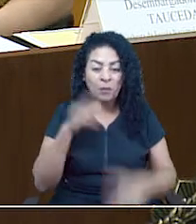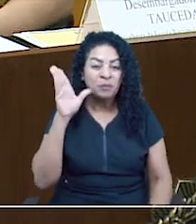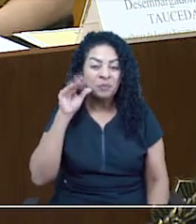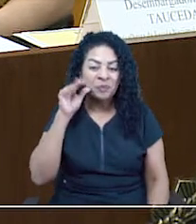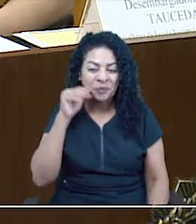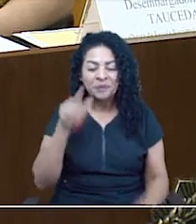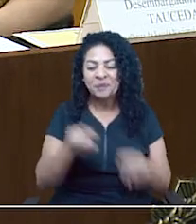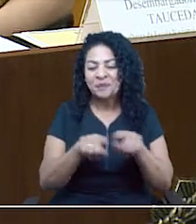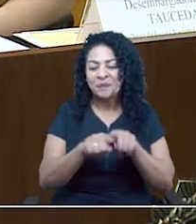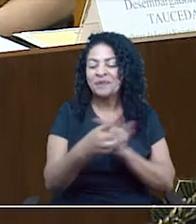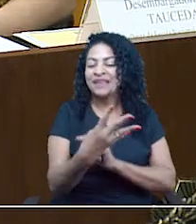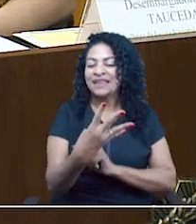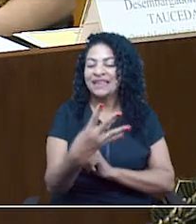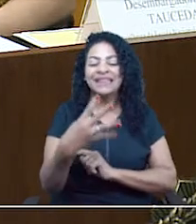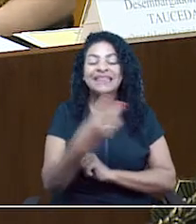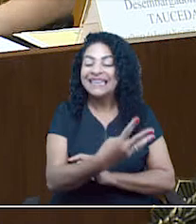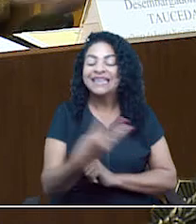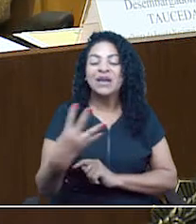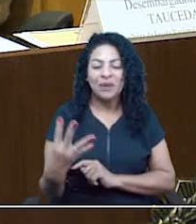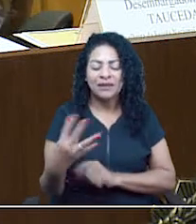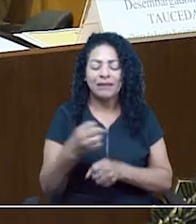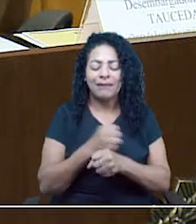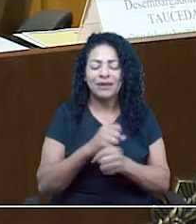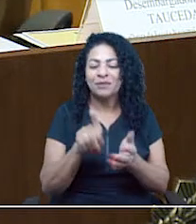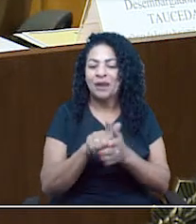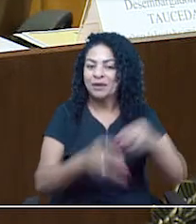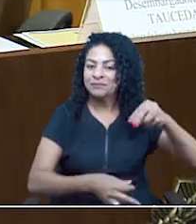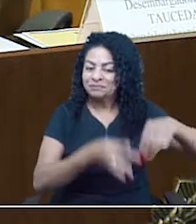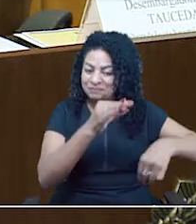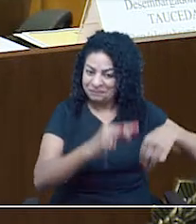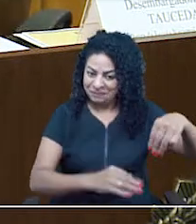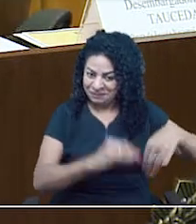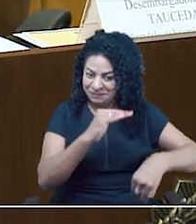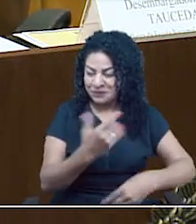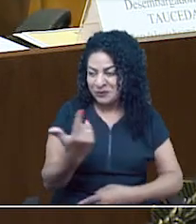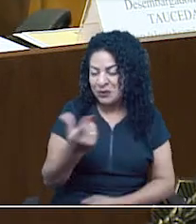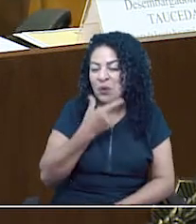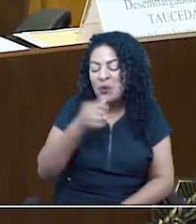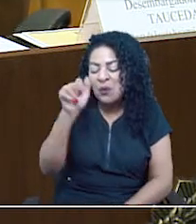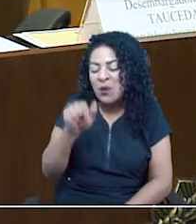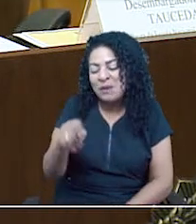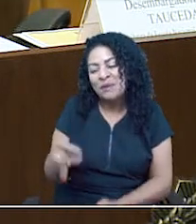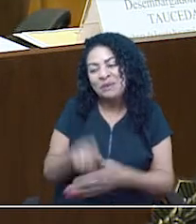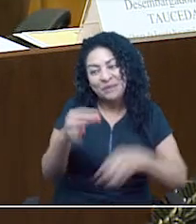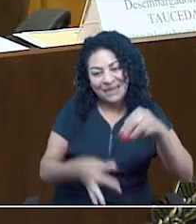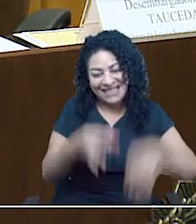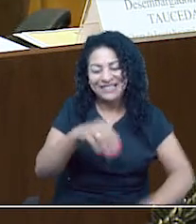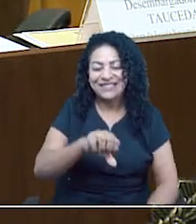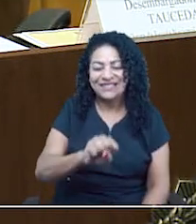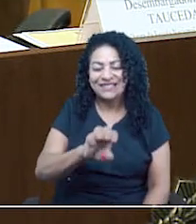anos como magistrada. Está aqui ministro Sérgio Pinto Martins, que não me deixa mentir, né? Ministro